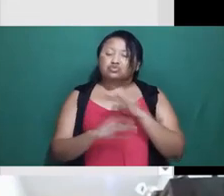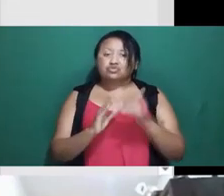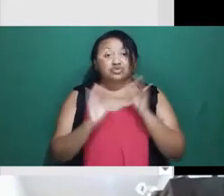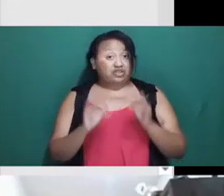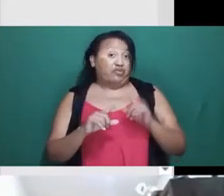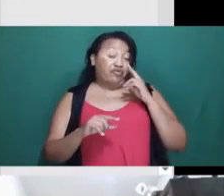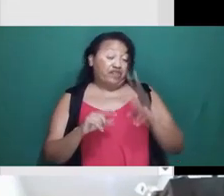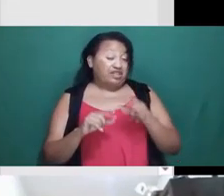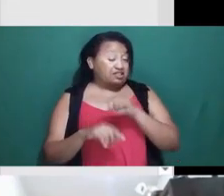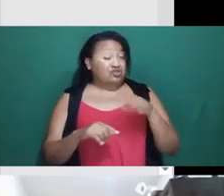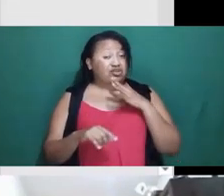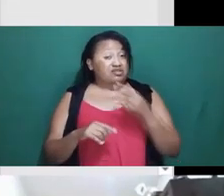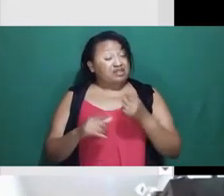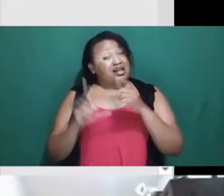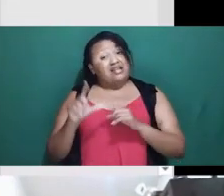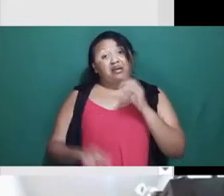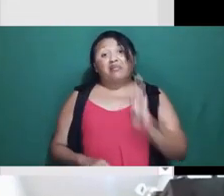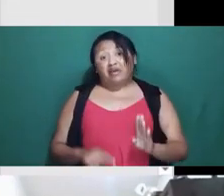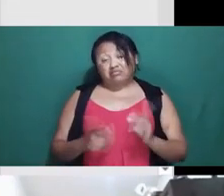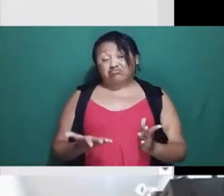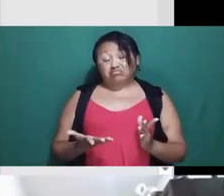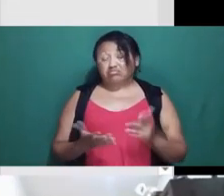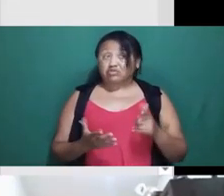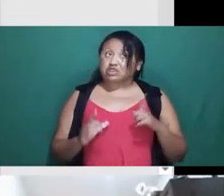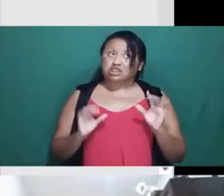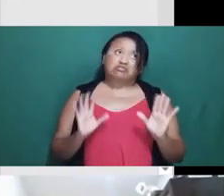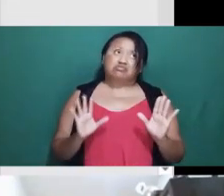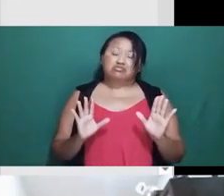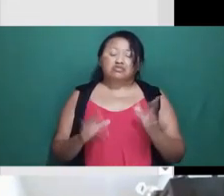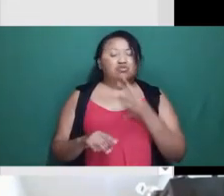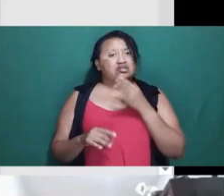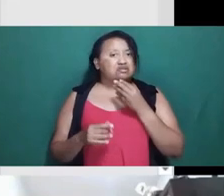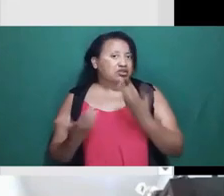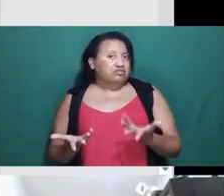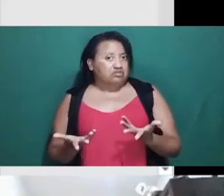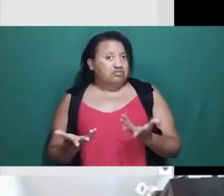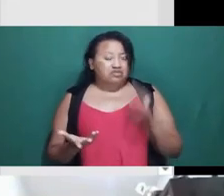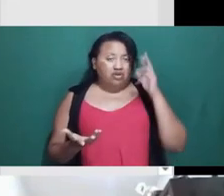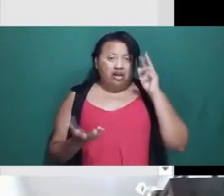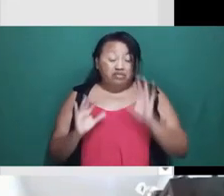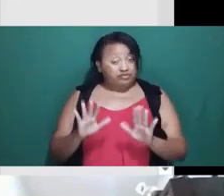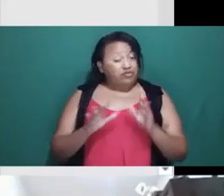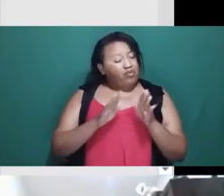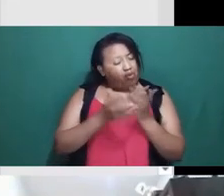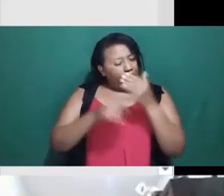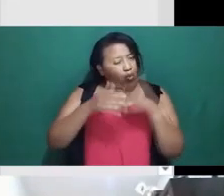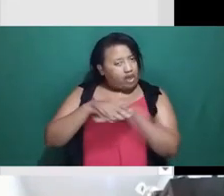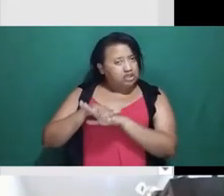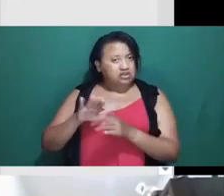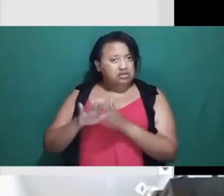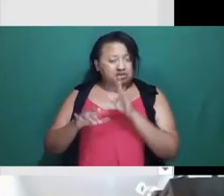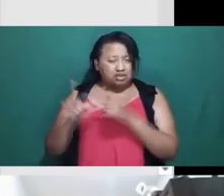vamos supor que esses conhecimentos da letra B você não não tenha conhecimento você não lembra disso daí né Vamos guardar essa letra